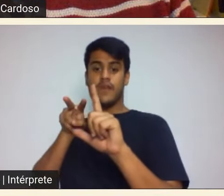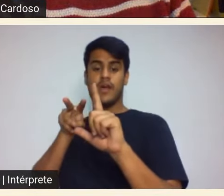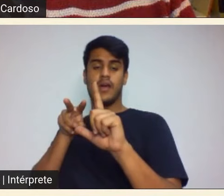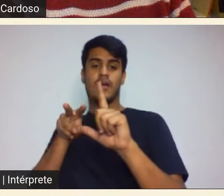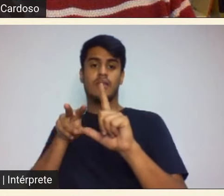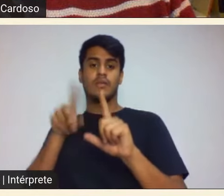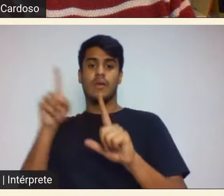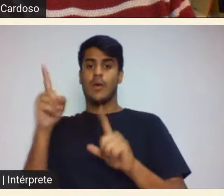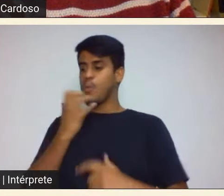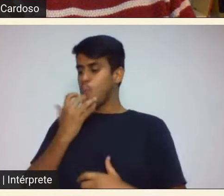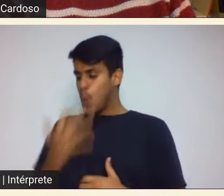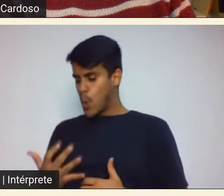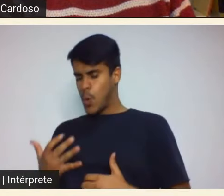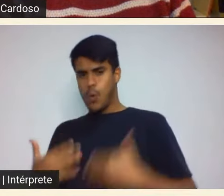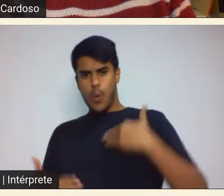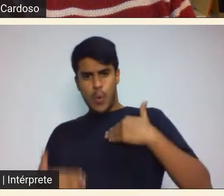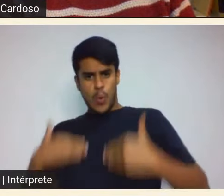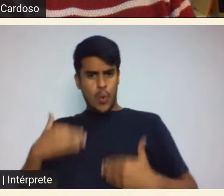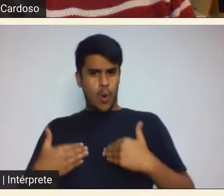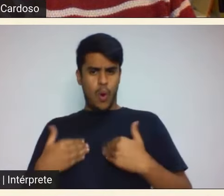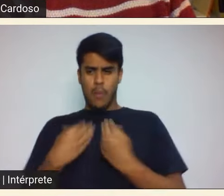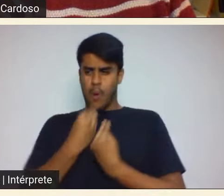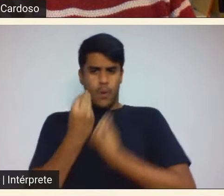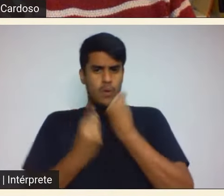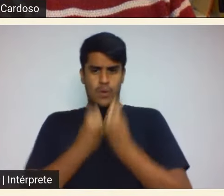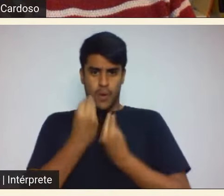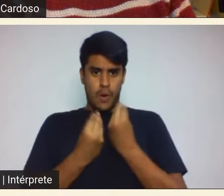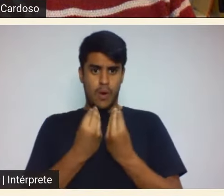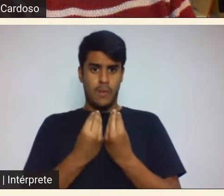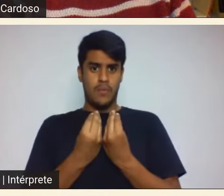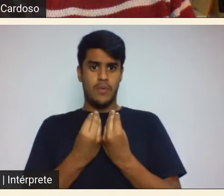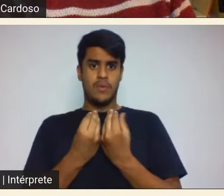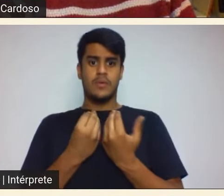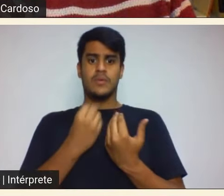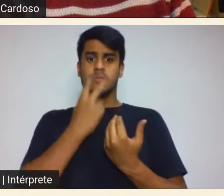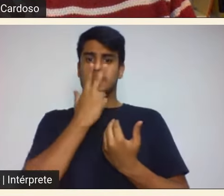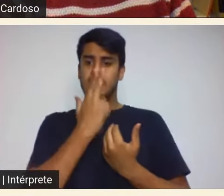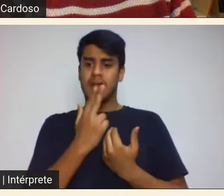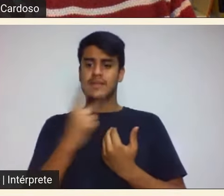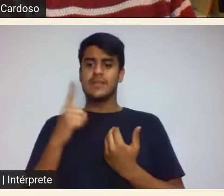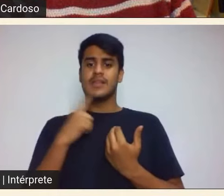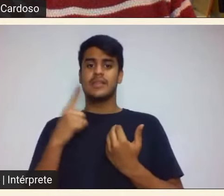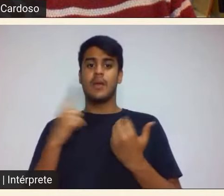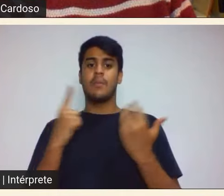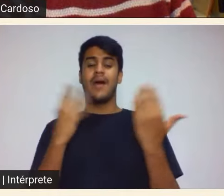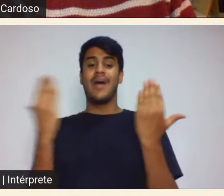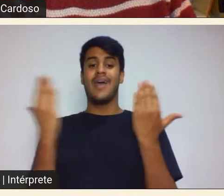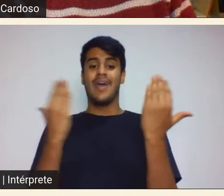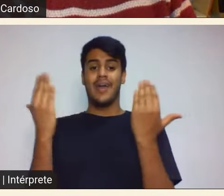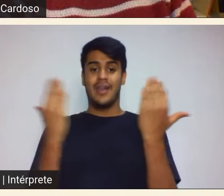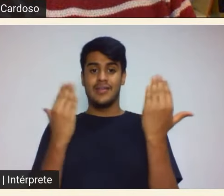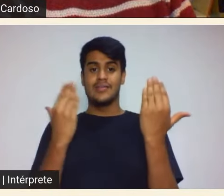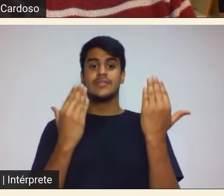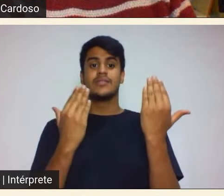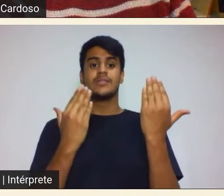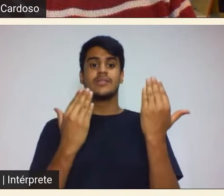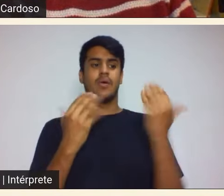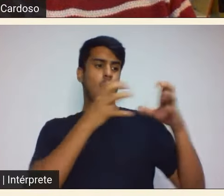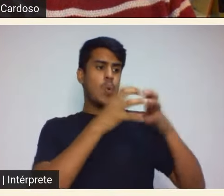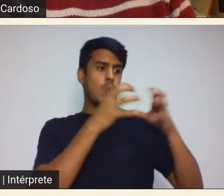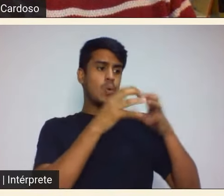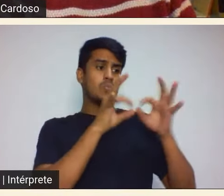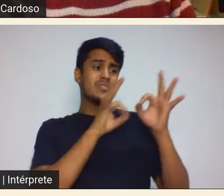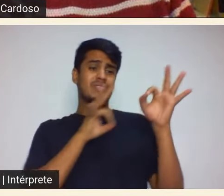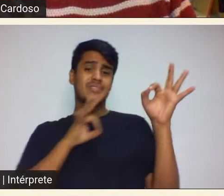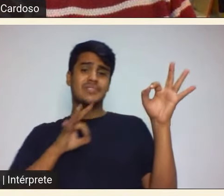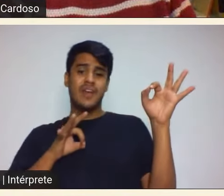e forma, a relação muito distante em que as